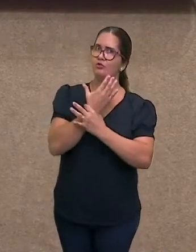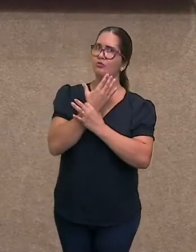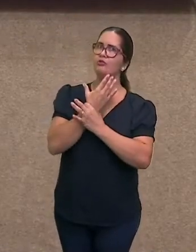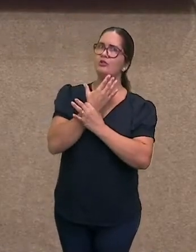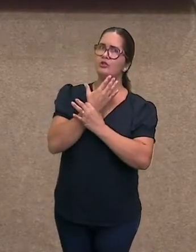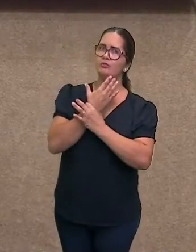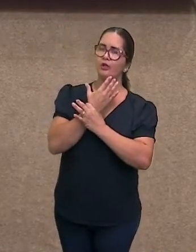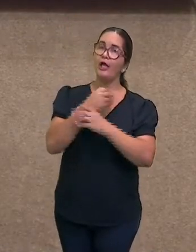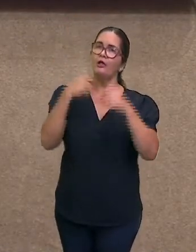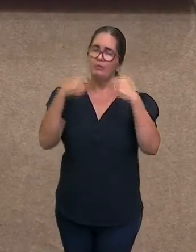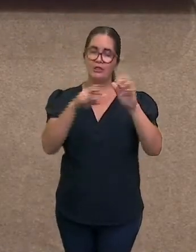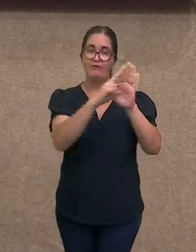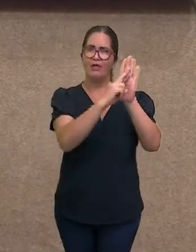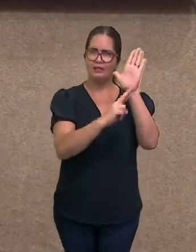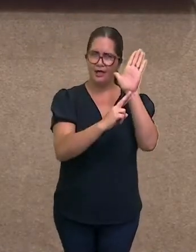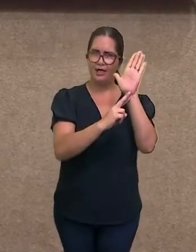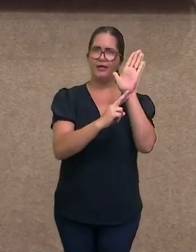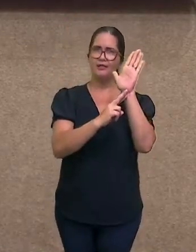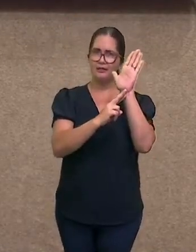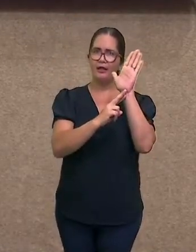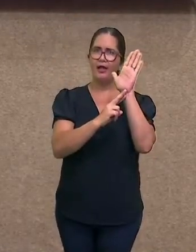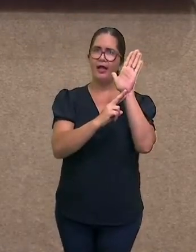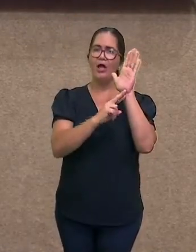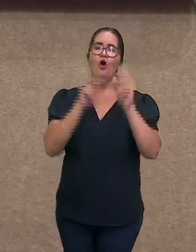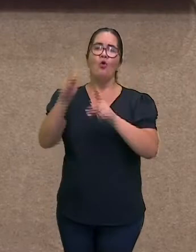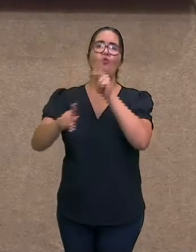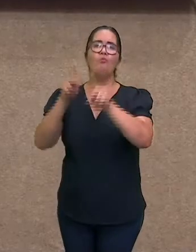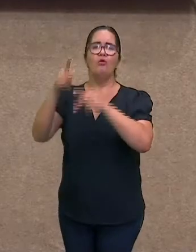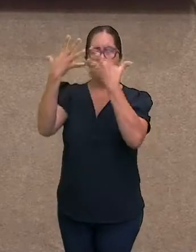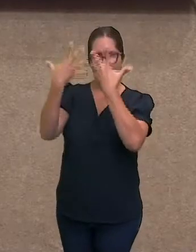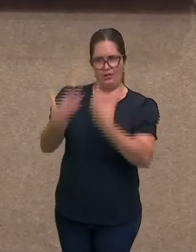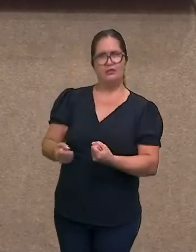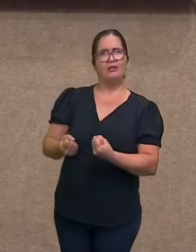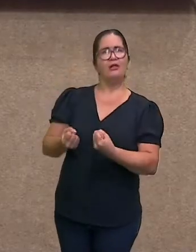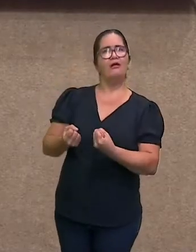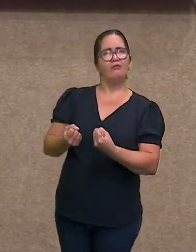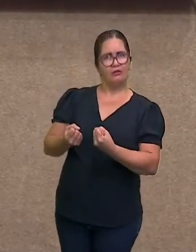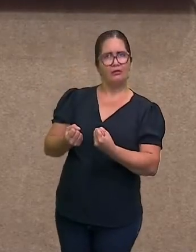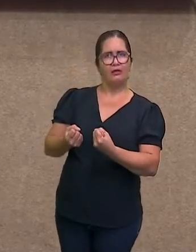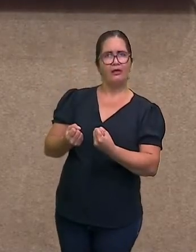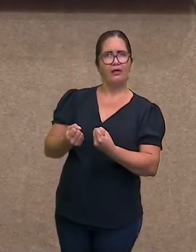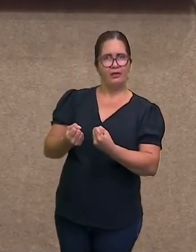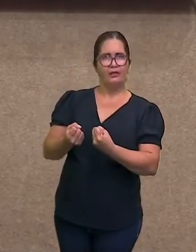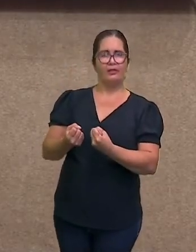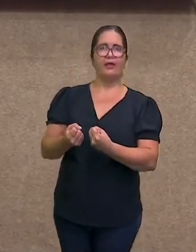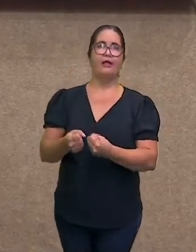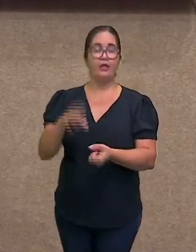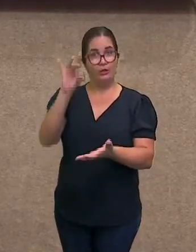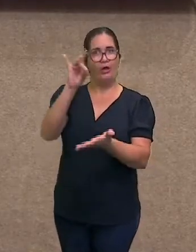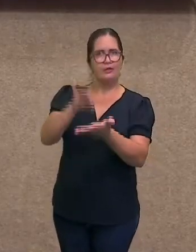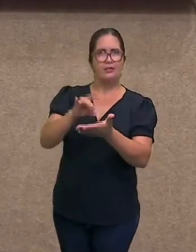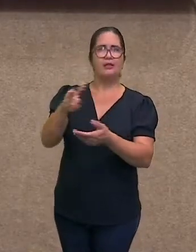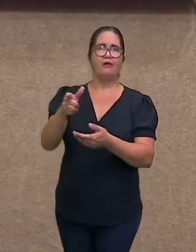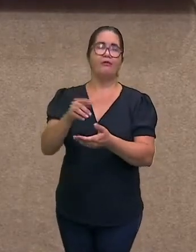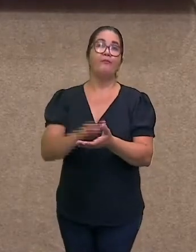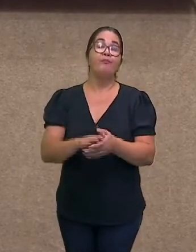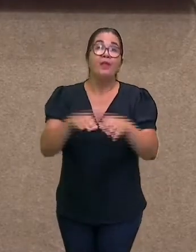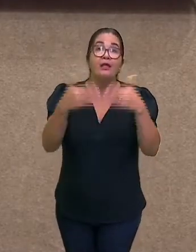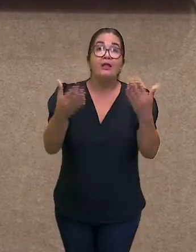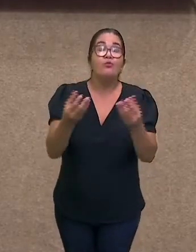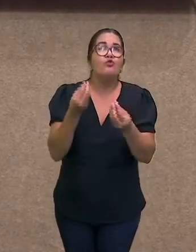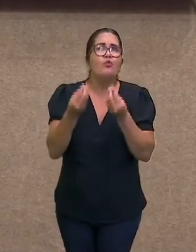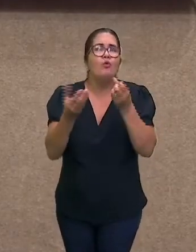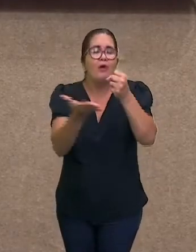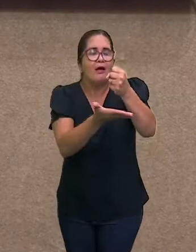cumpridas. Ok? Então vamos lá. Com isso nós vivenciamos e vimos qual é a base do